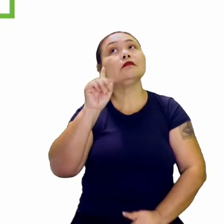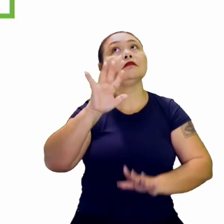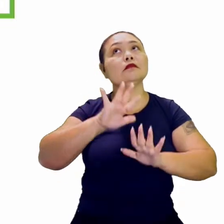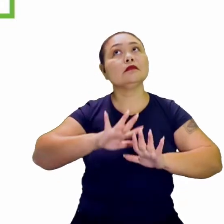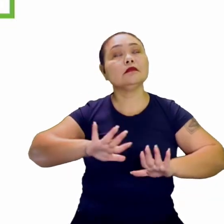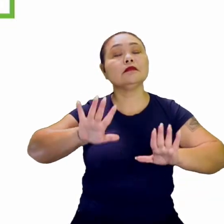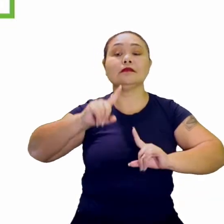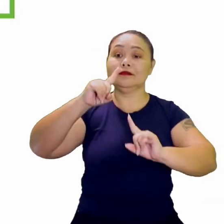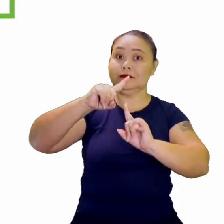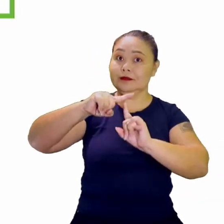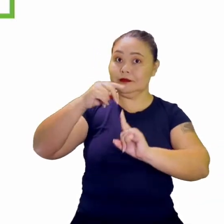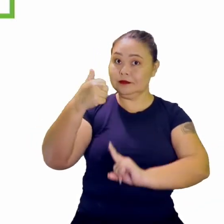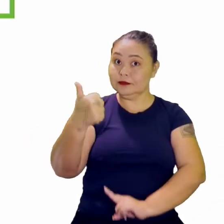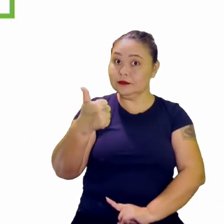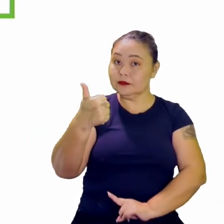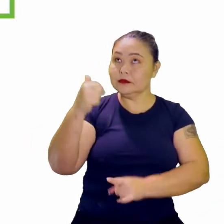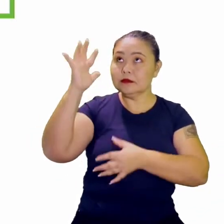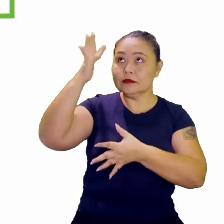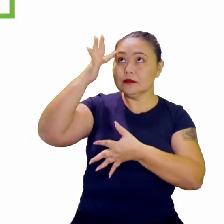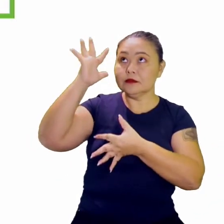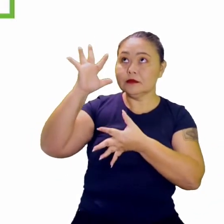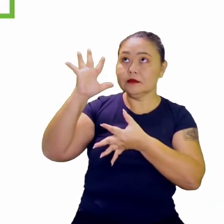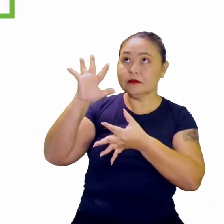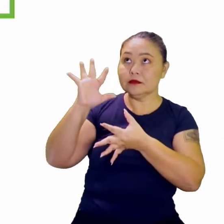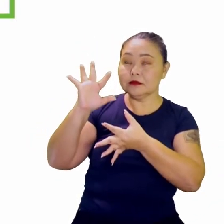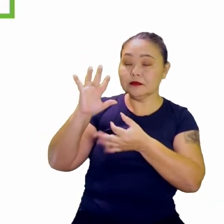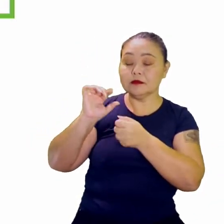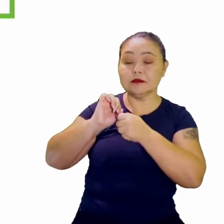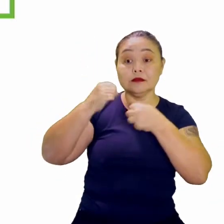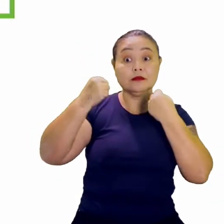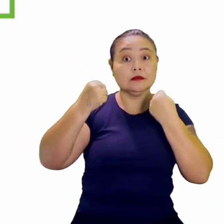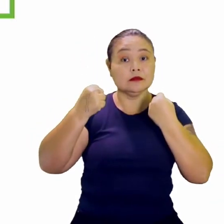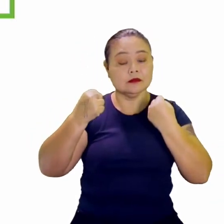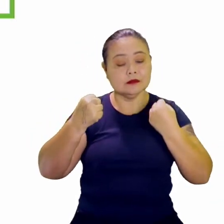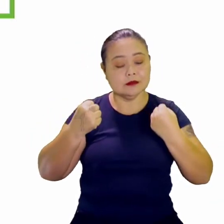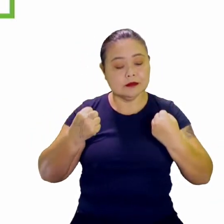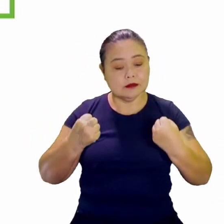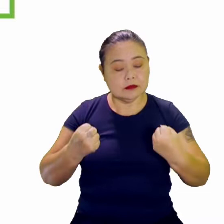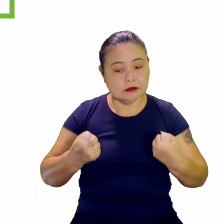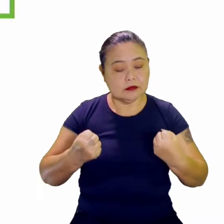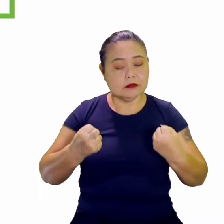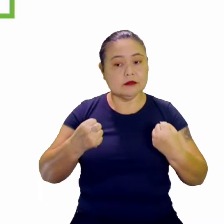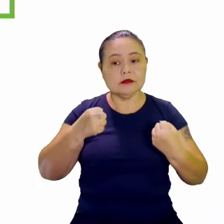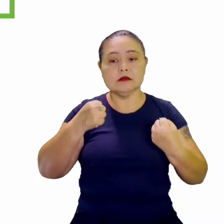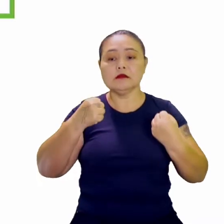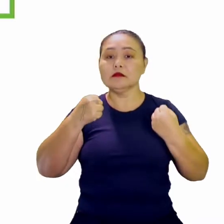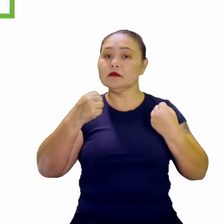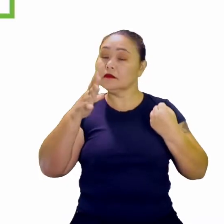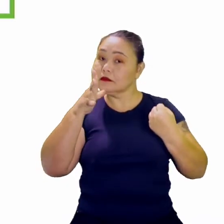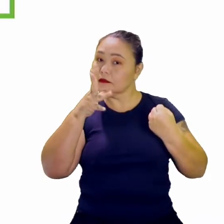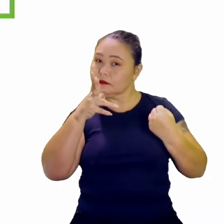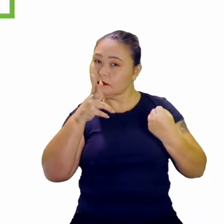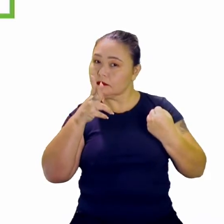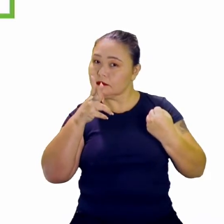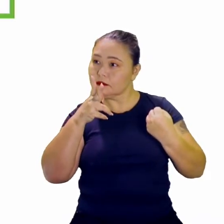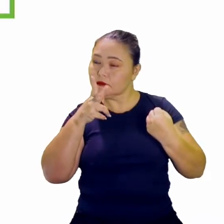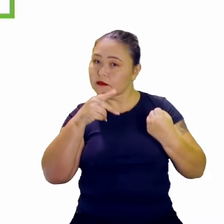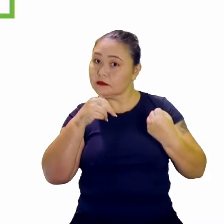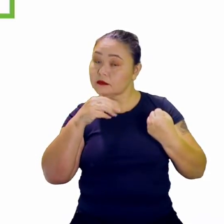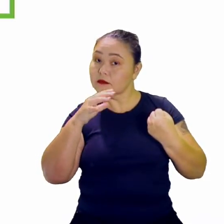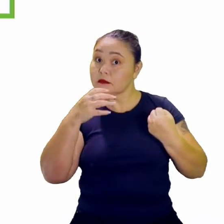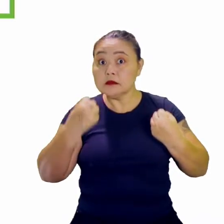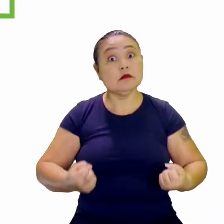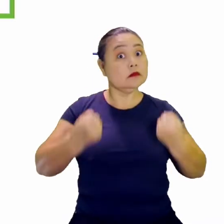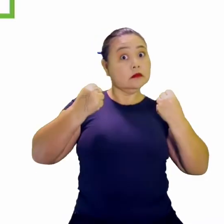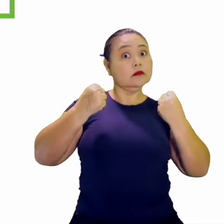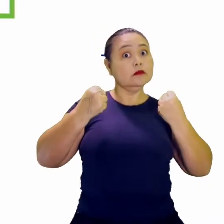lenta, é tipo 1. Já vai associando. No levantamento de peso, será que ele levanta devagar? Ou ele